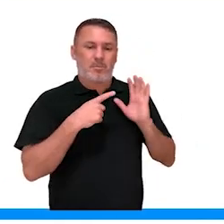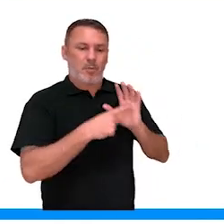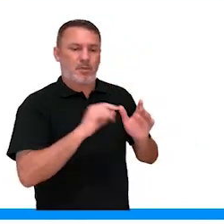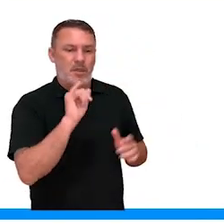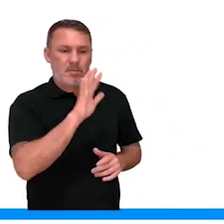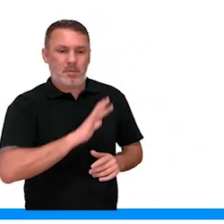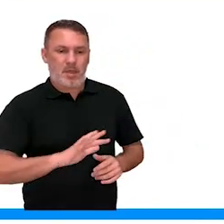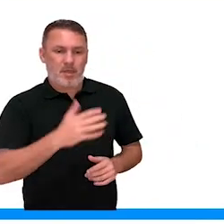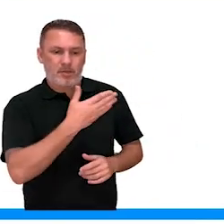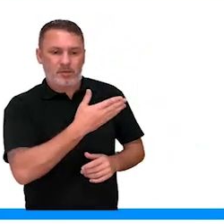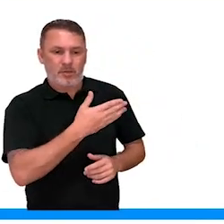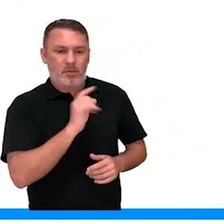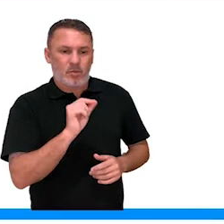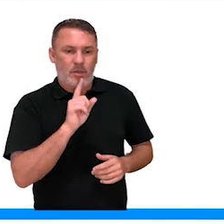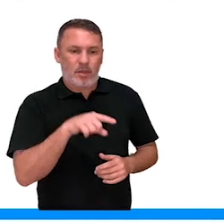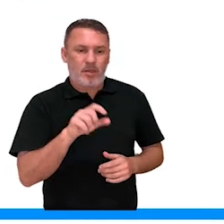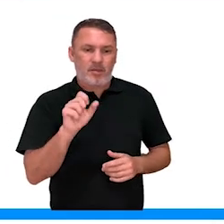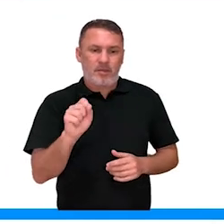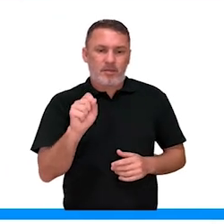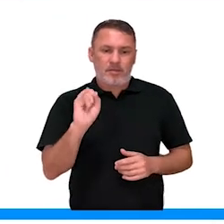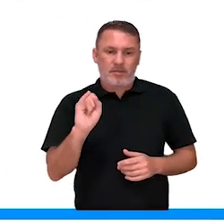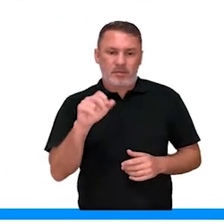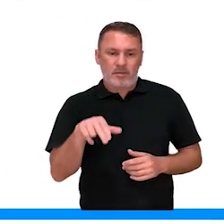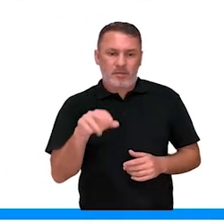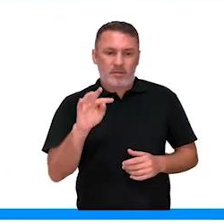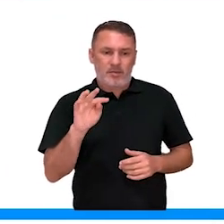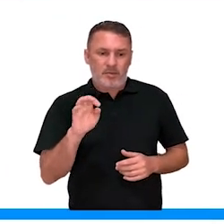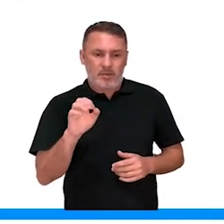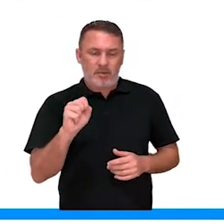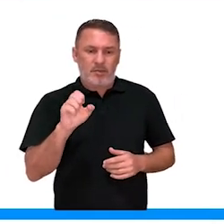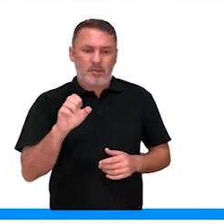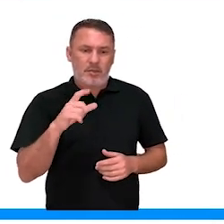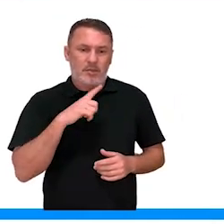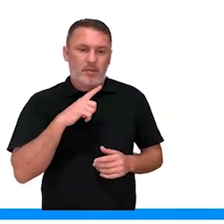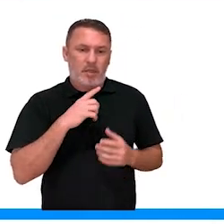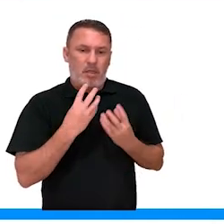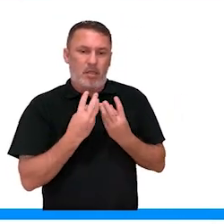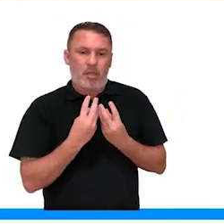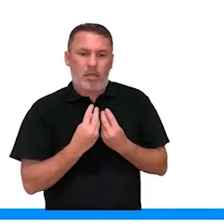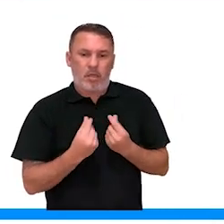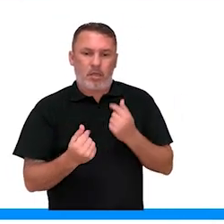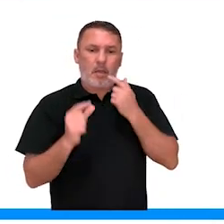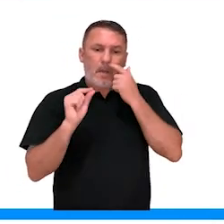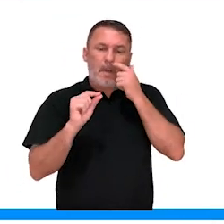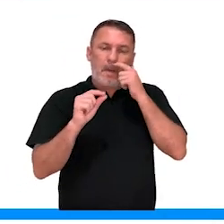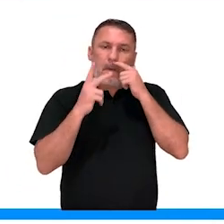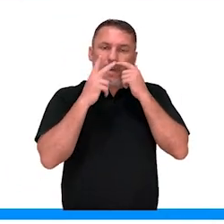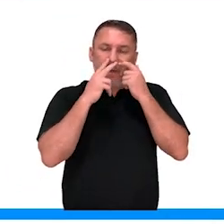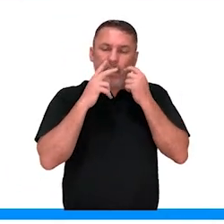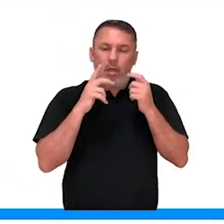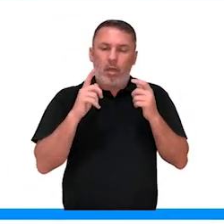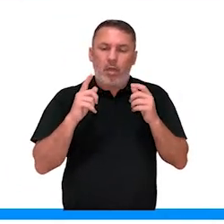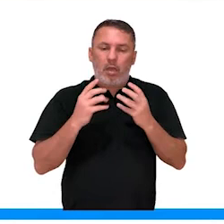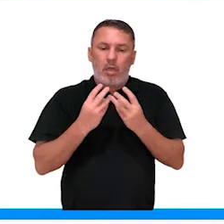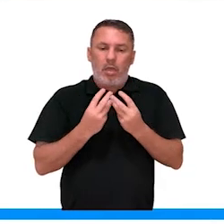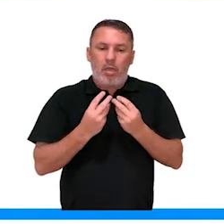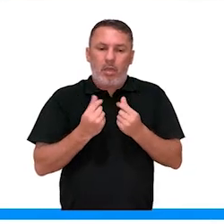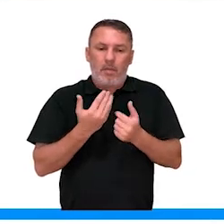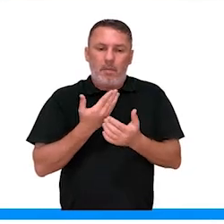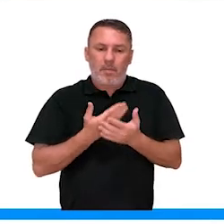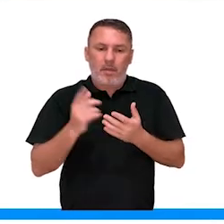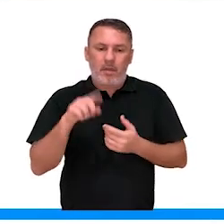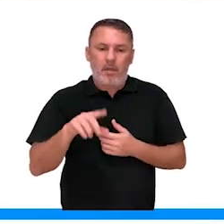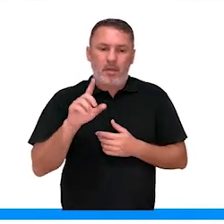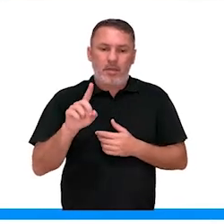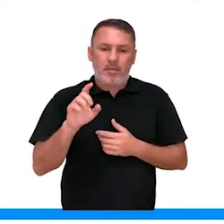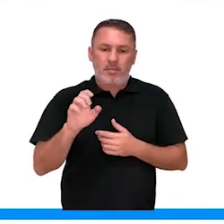representado aí na imagem, é síntese por desidratação. À medida que a gente vai tendo a união